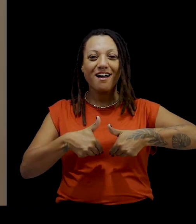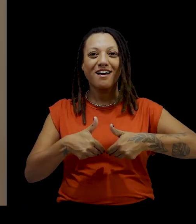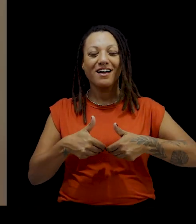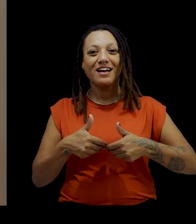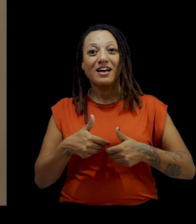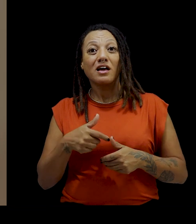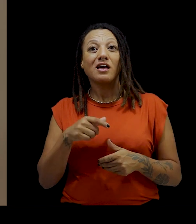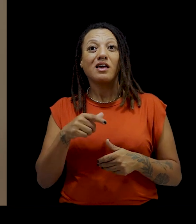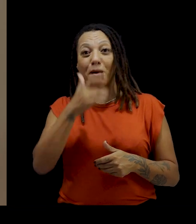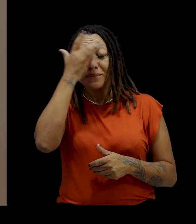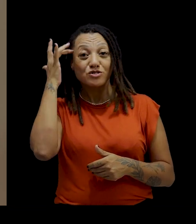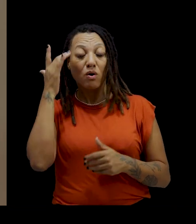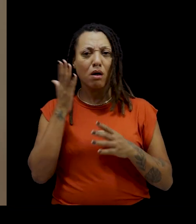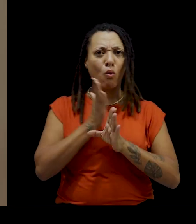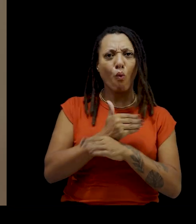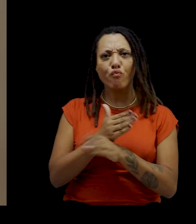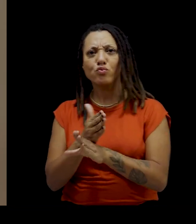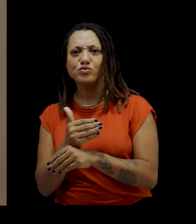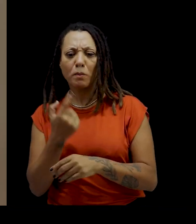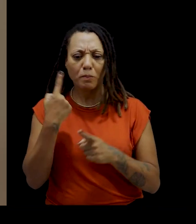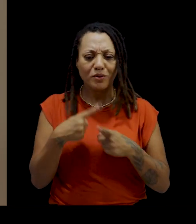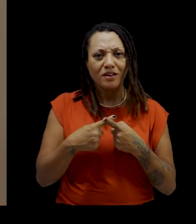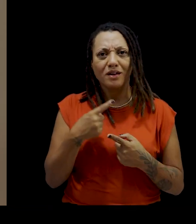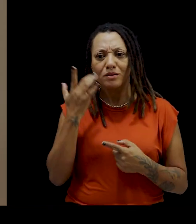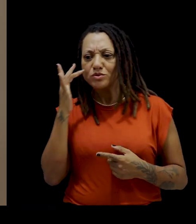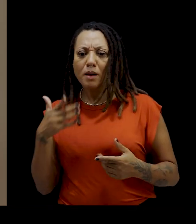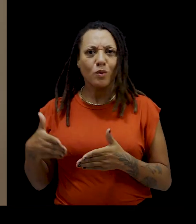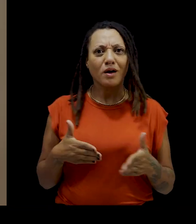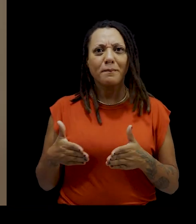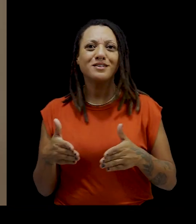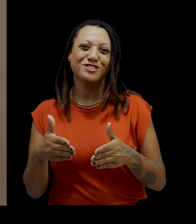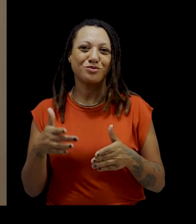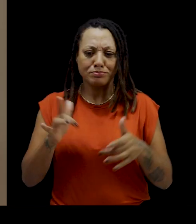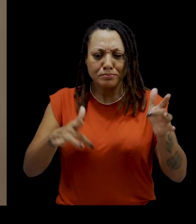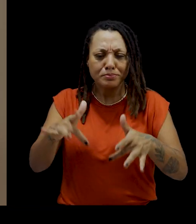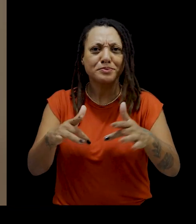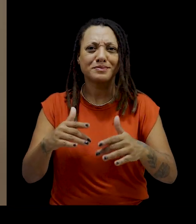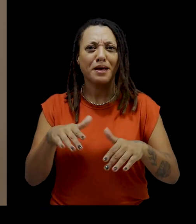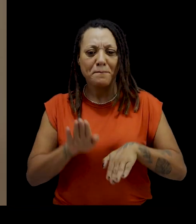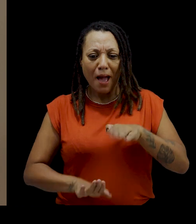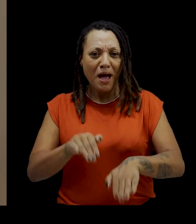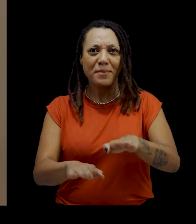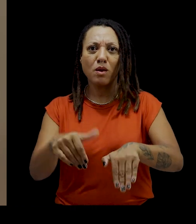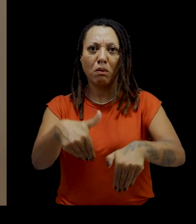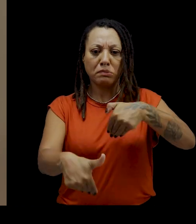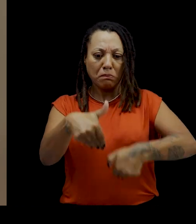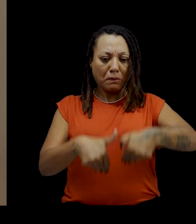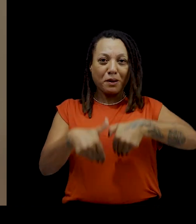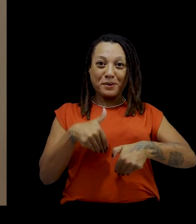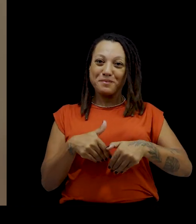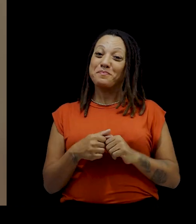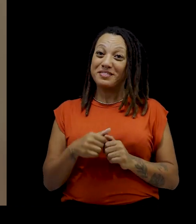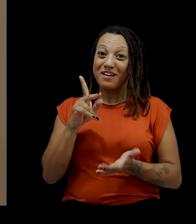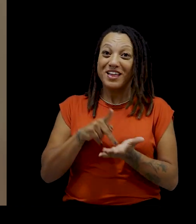um labirinto com as pegadas que ela deixa no chão. Então, um movimento que te leva para